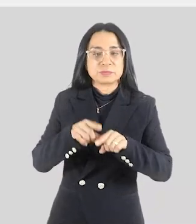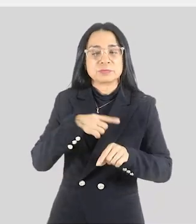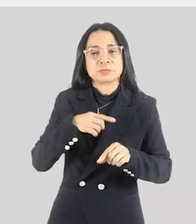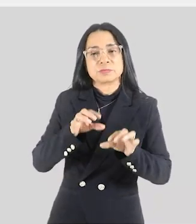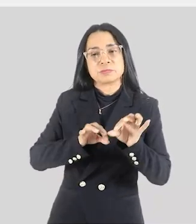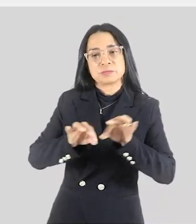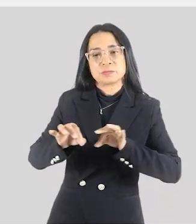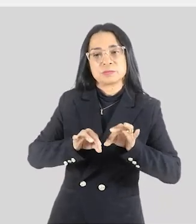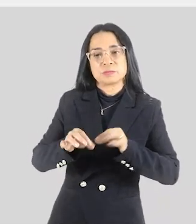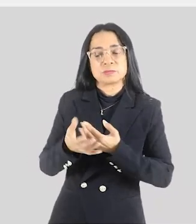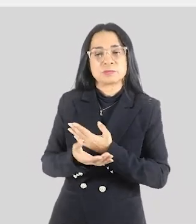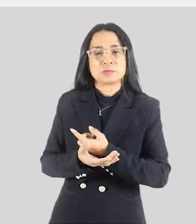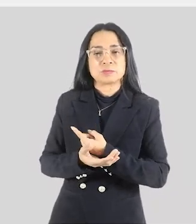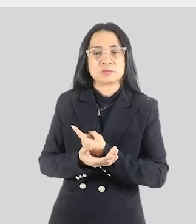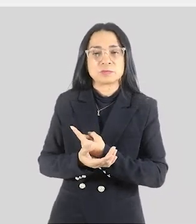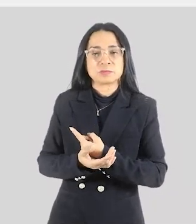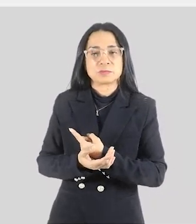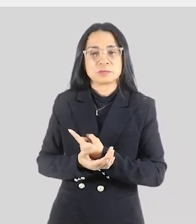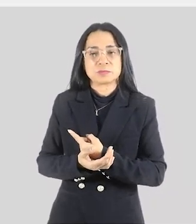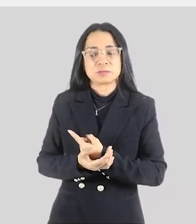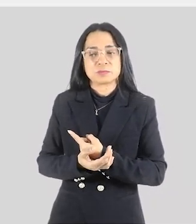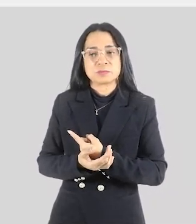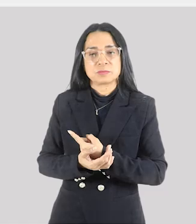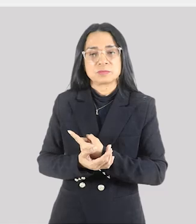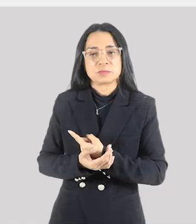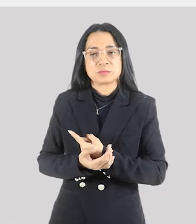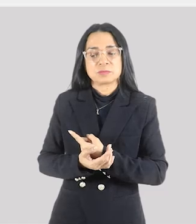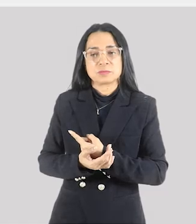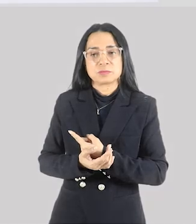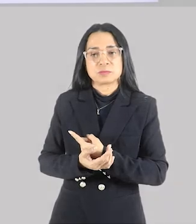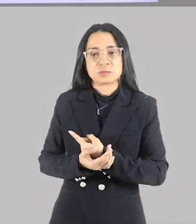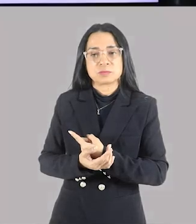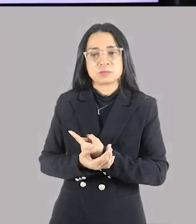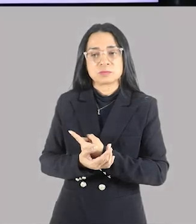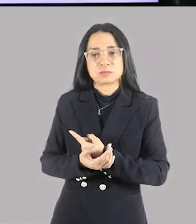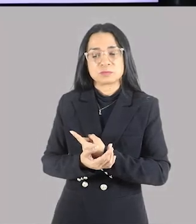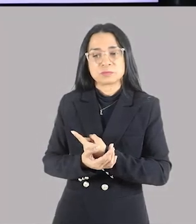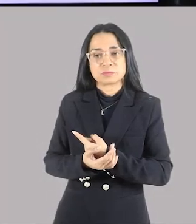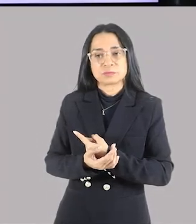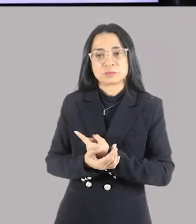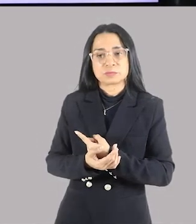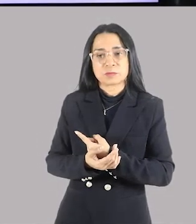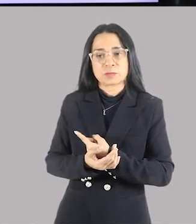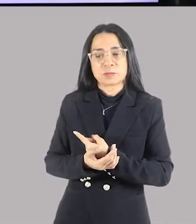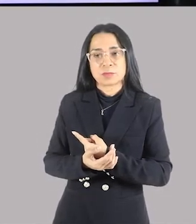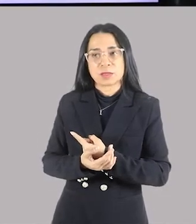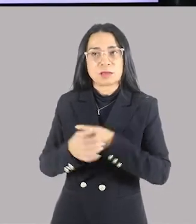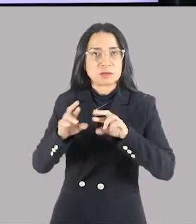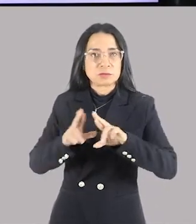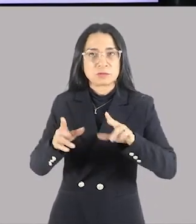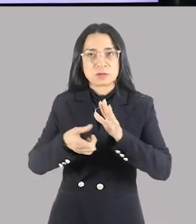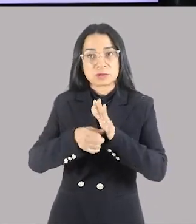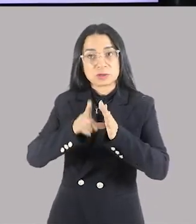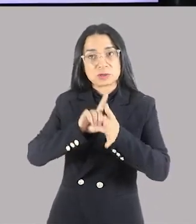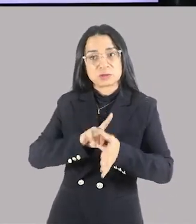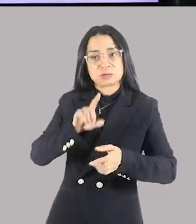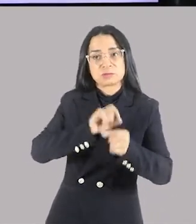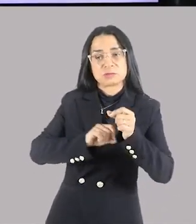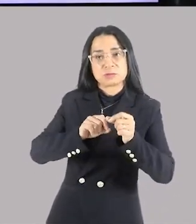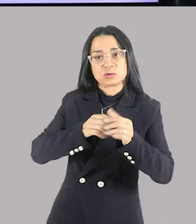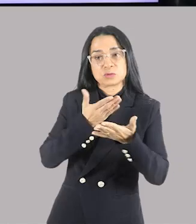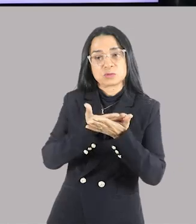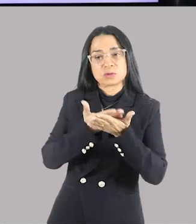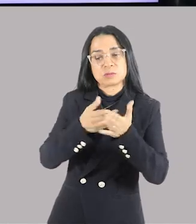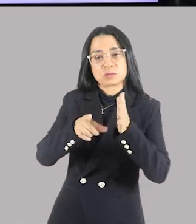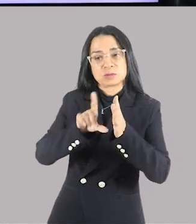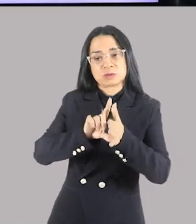organização dos órgãos públicos quanto à atuação funcional, que é diferente das duas outras que trabalhamos. Trabalhamos quanto à